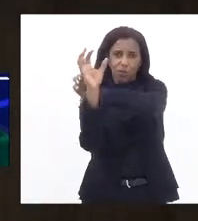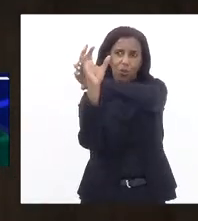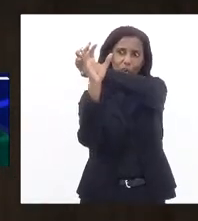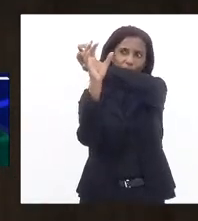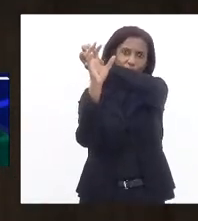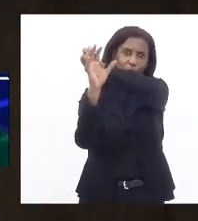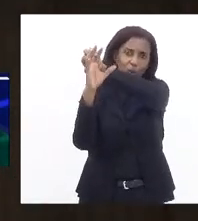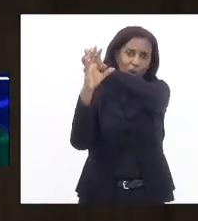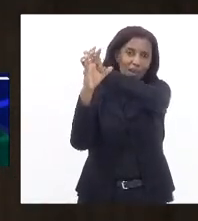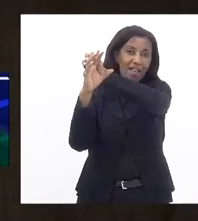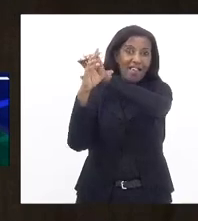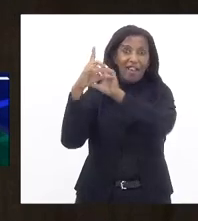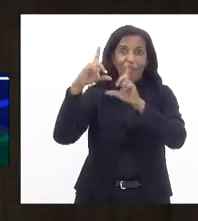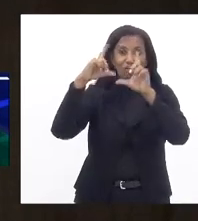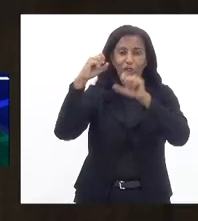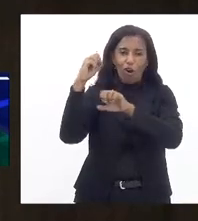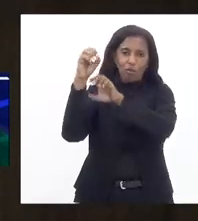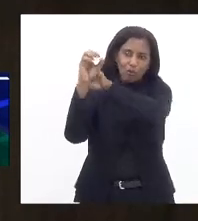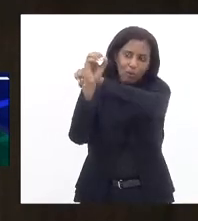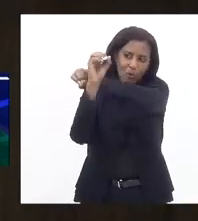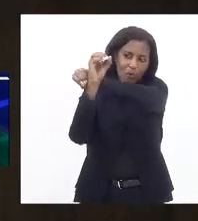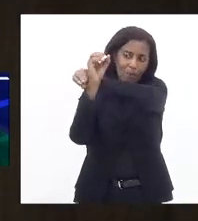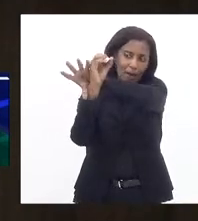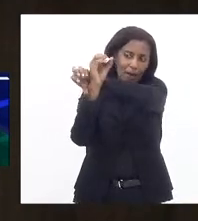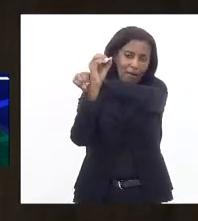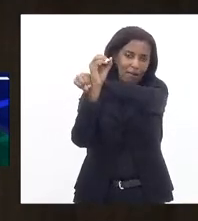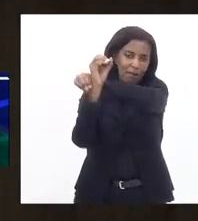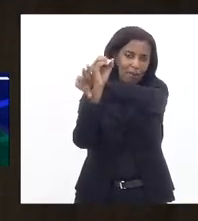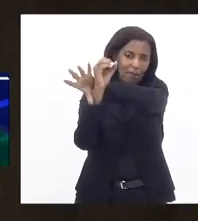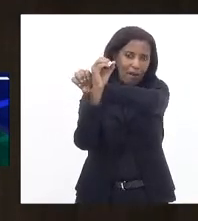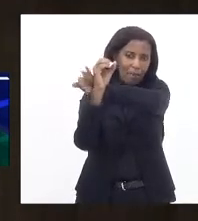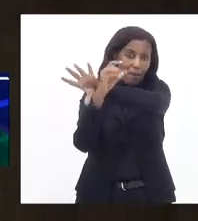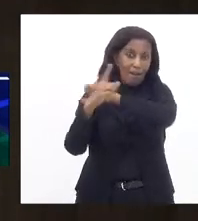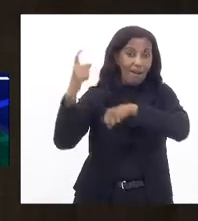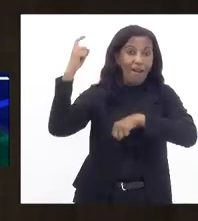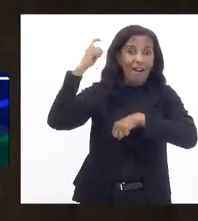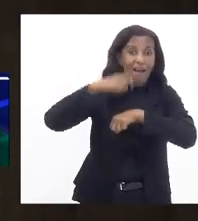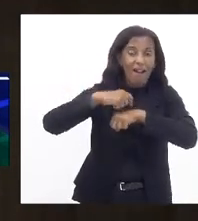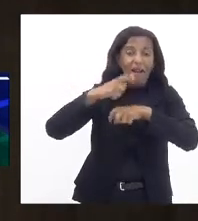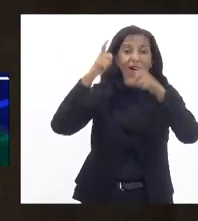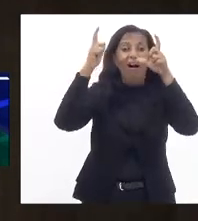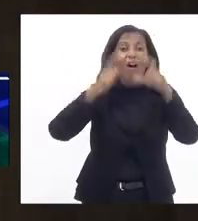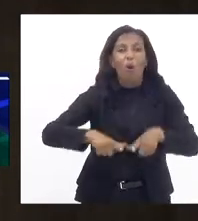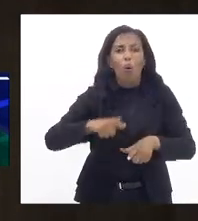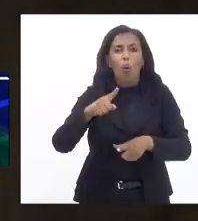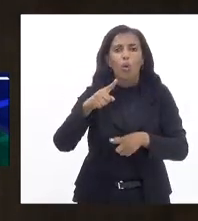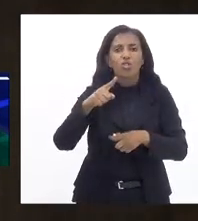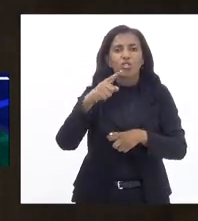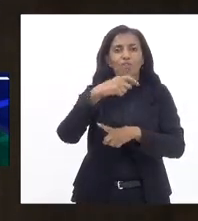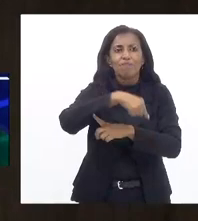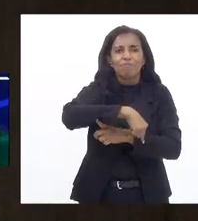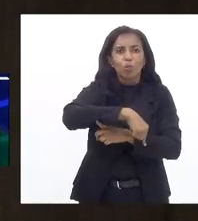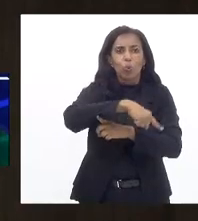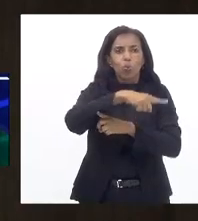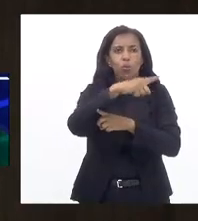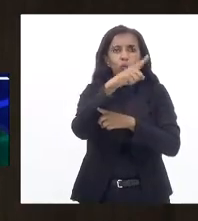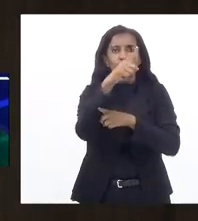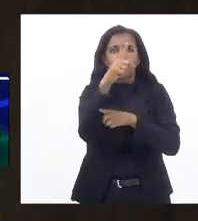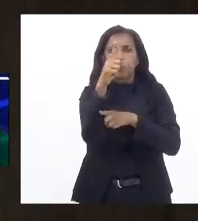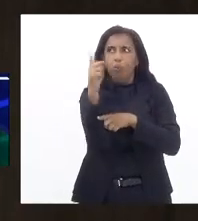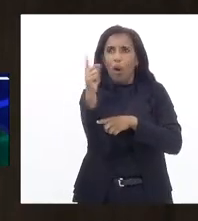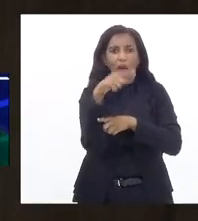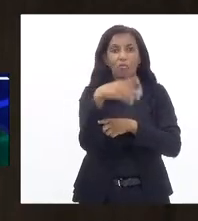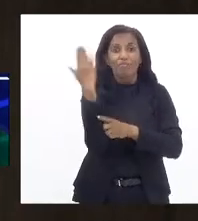fotografam o seu carro e registra exatamente aonde está o radar. De modo que